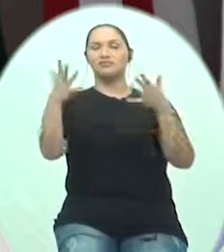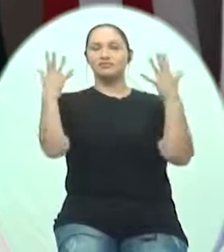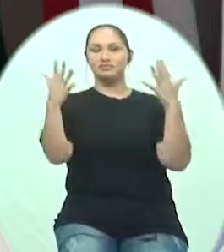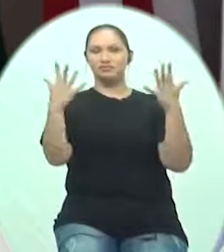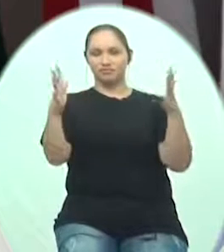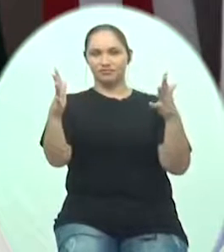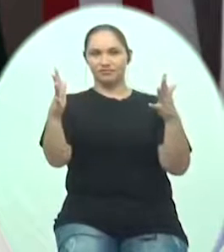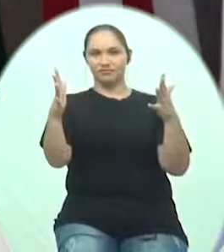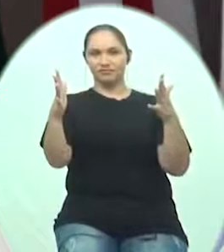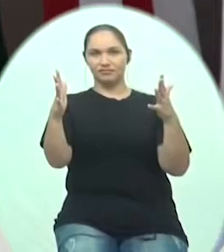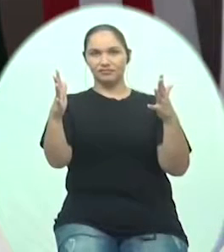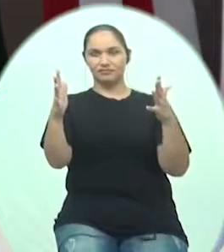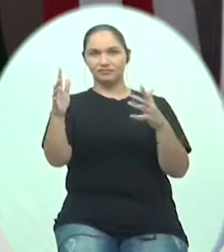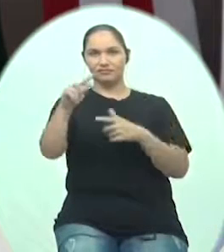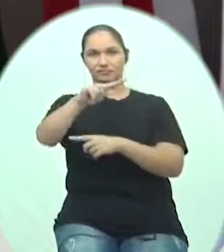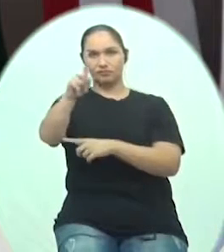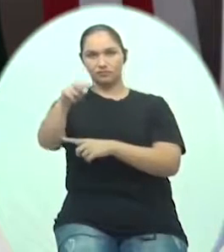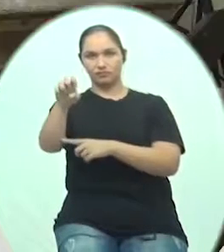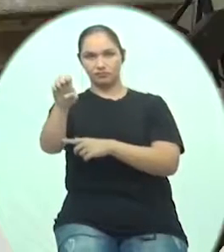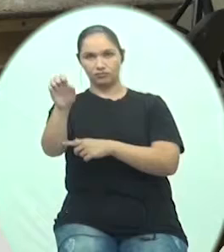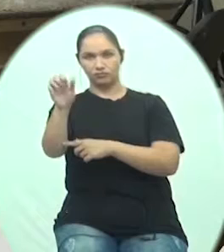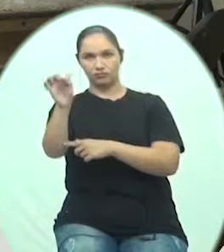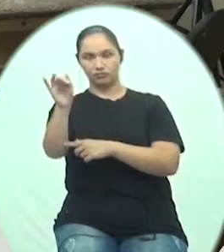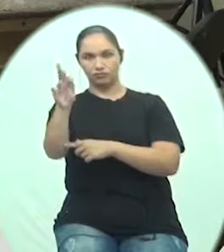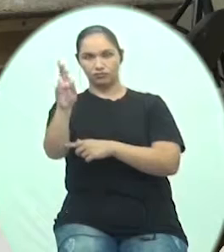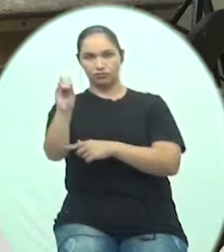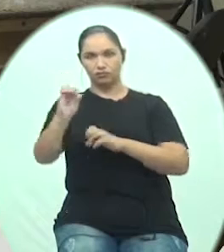a a rede G Supermercados